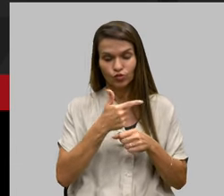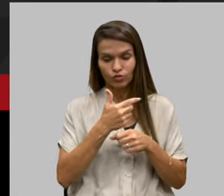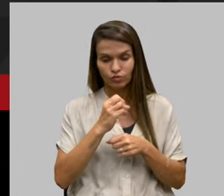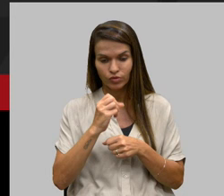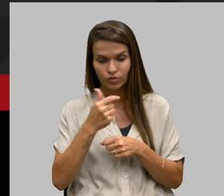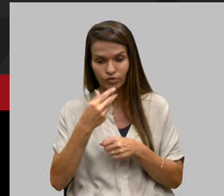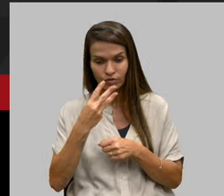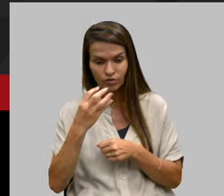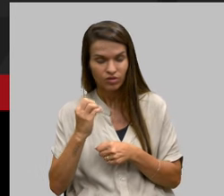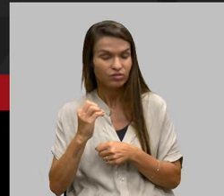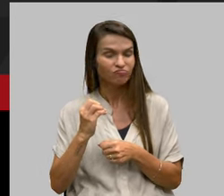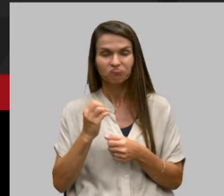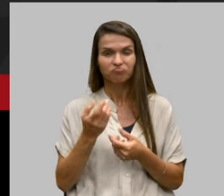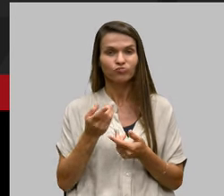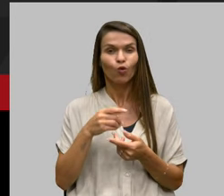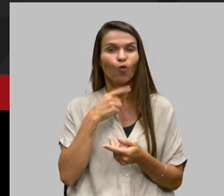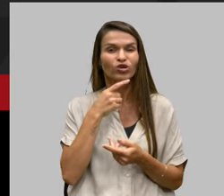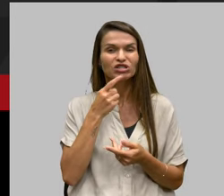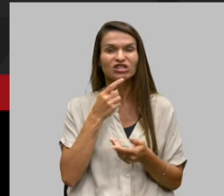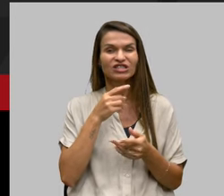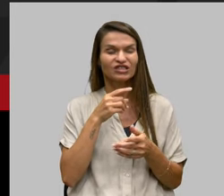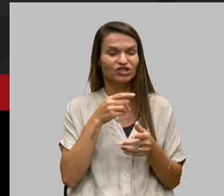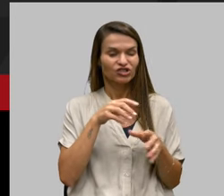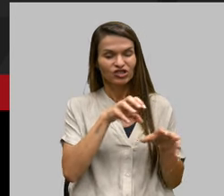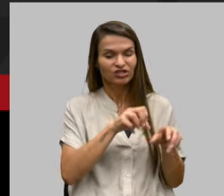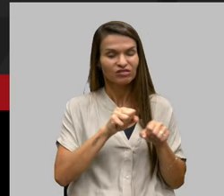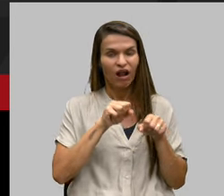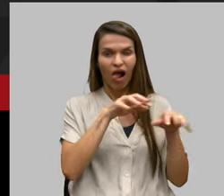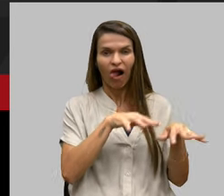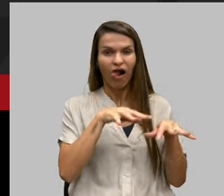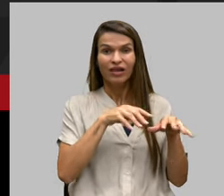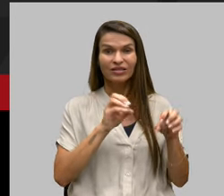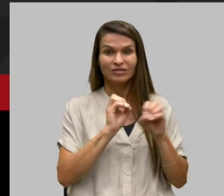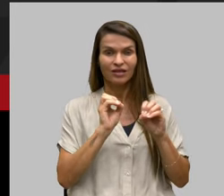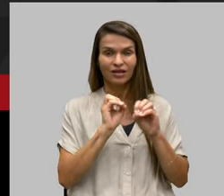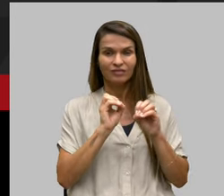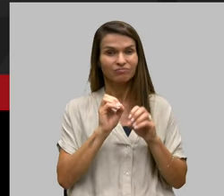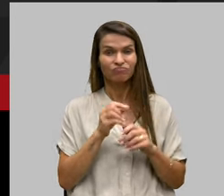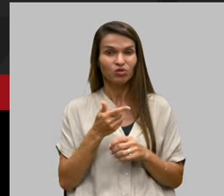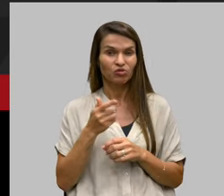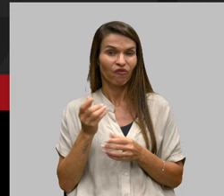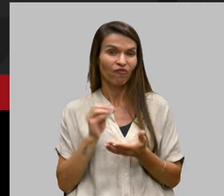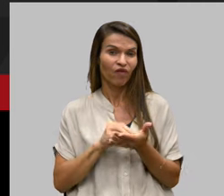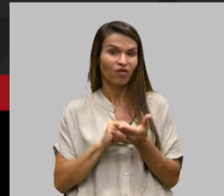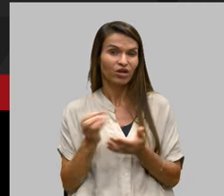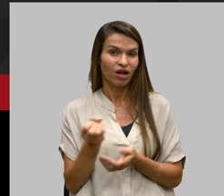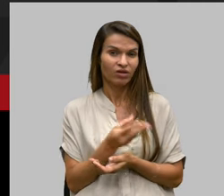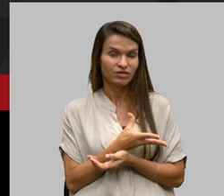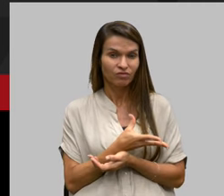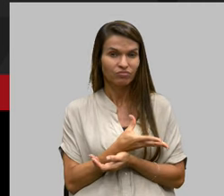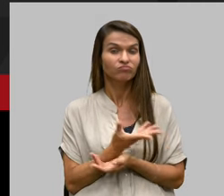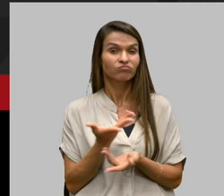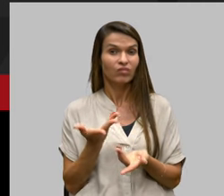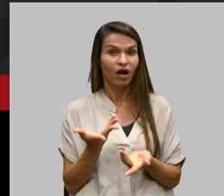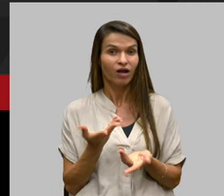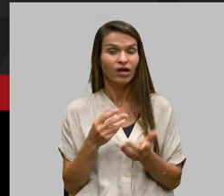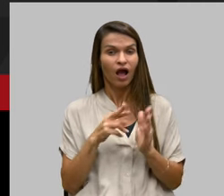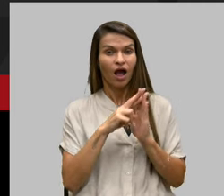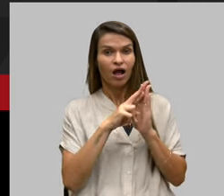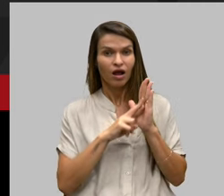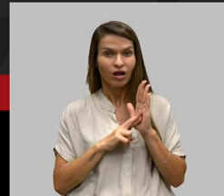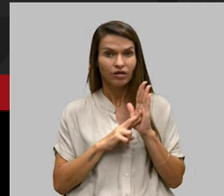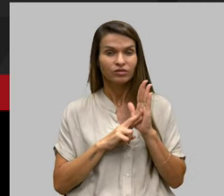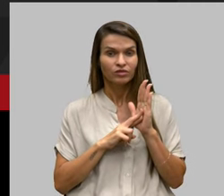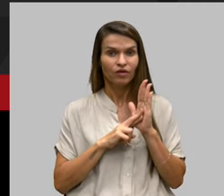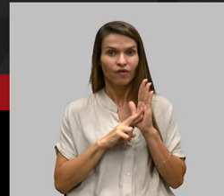o que tirar dessa mina então Muito provavelmente não haverá renovação e se não vai haver renovação a nossa receita corrente líquida ao invés